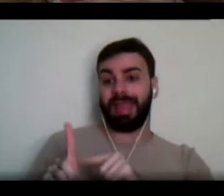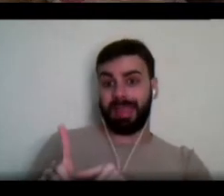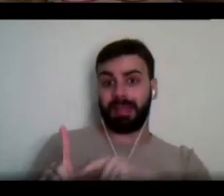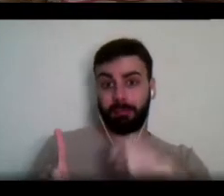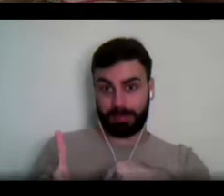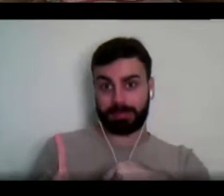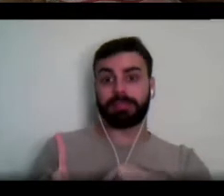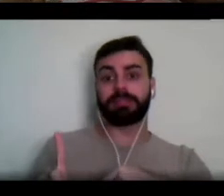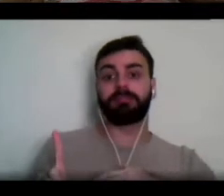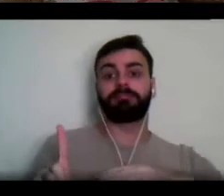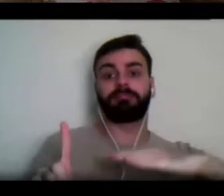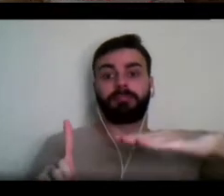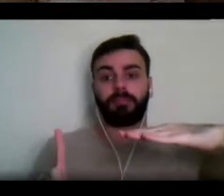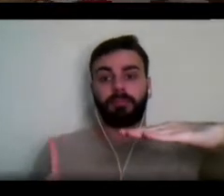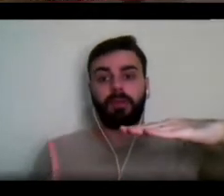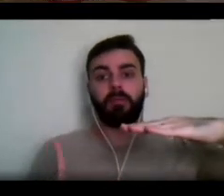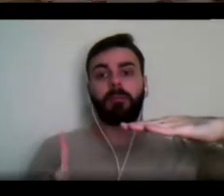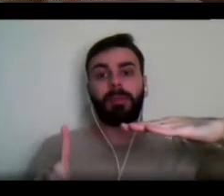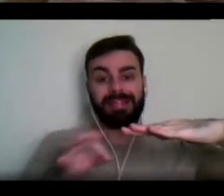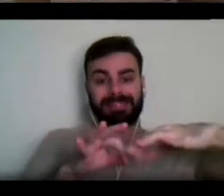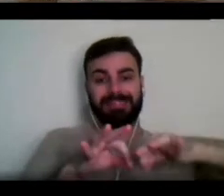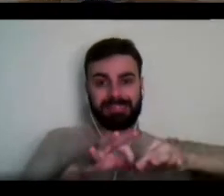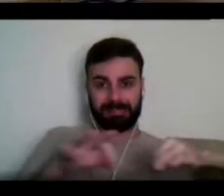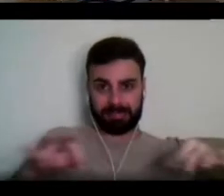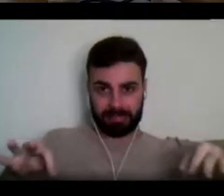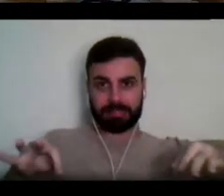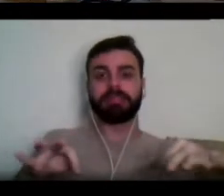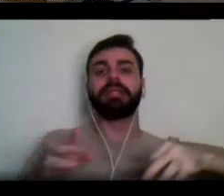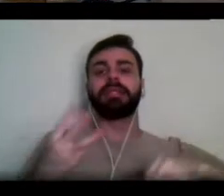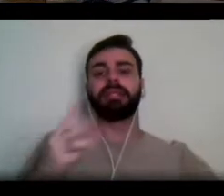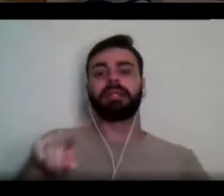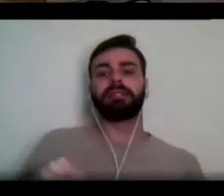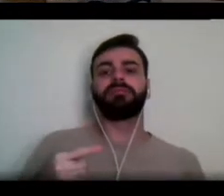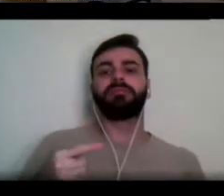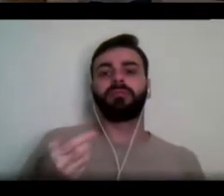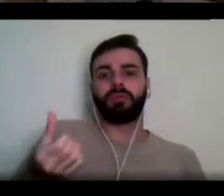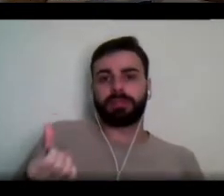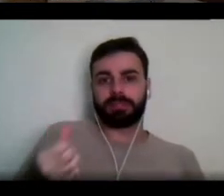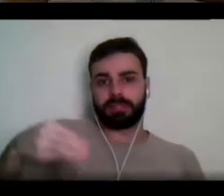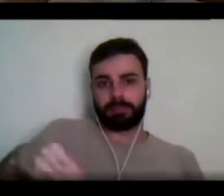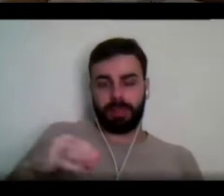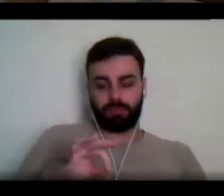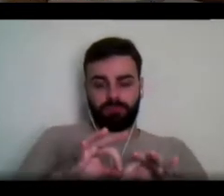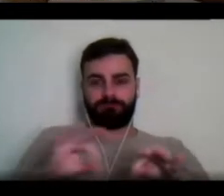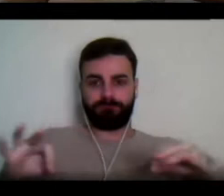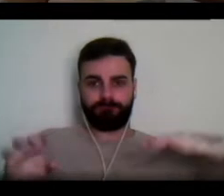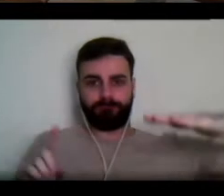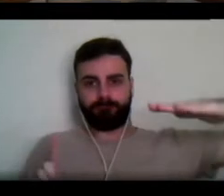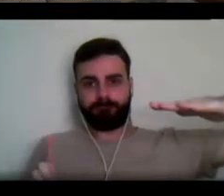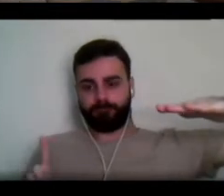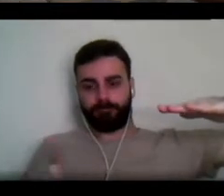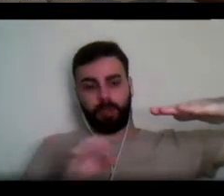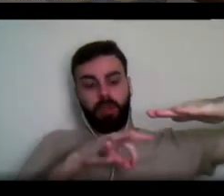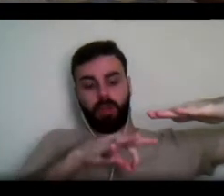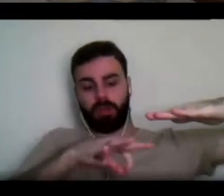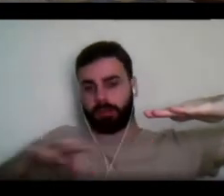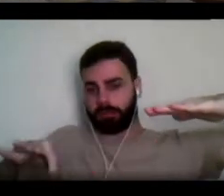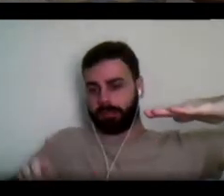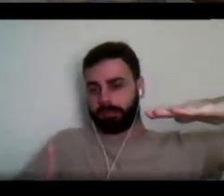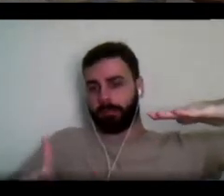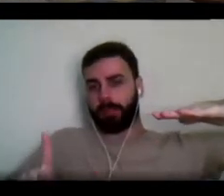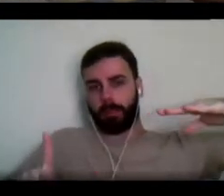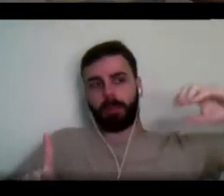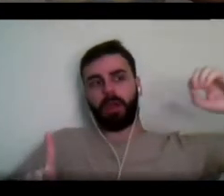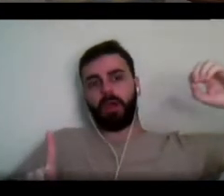a 3,6 metros, a uma distância de 3,6 metros do prédio. Porque aí o tempo que